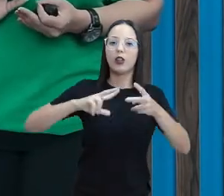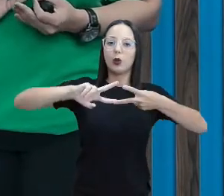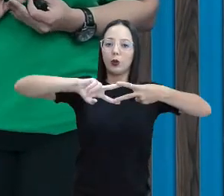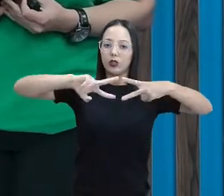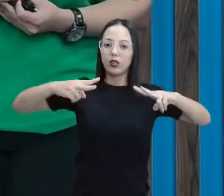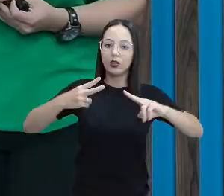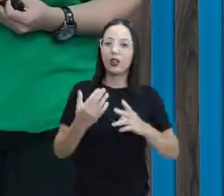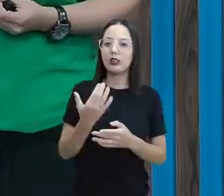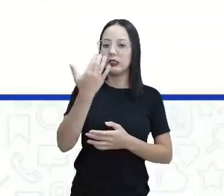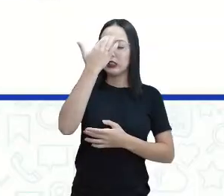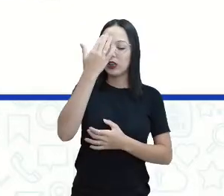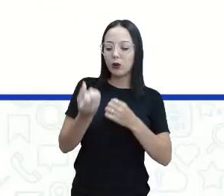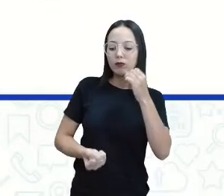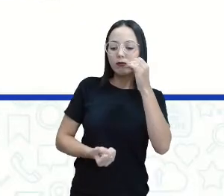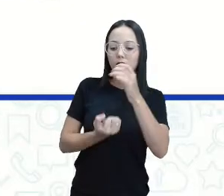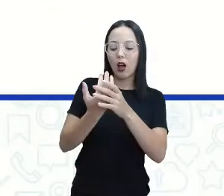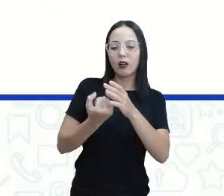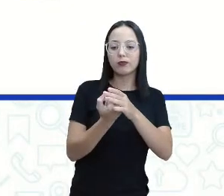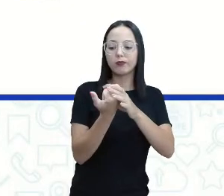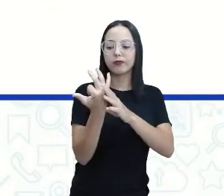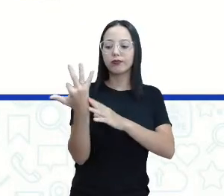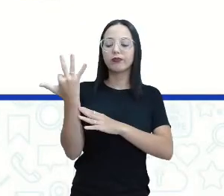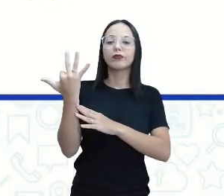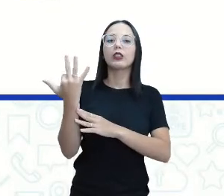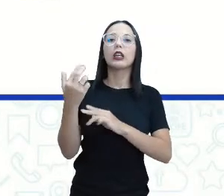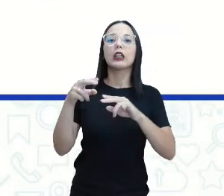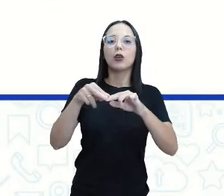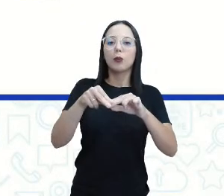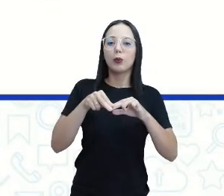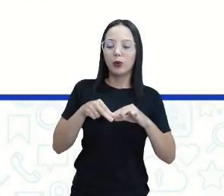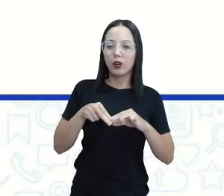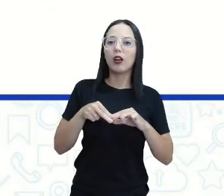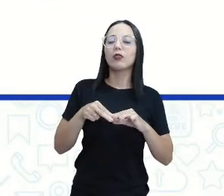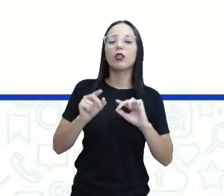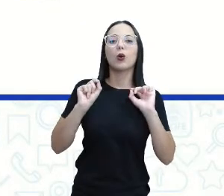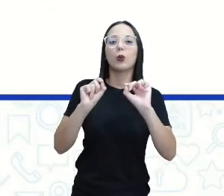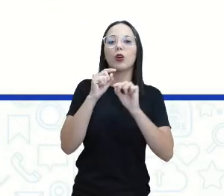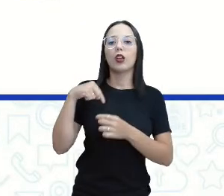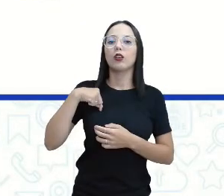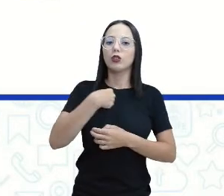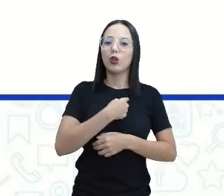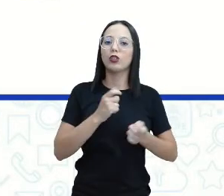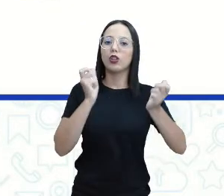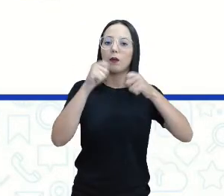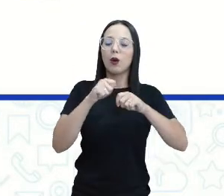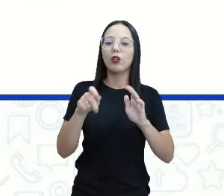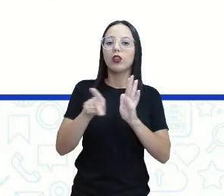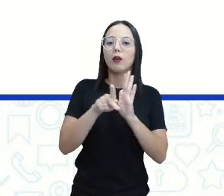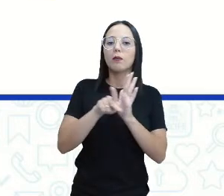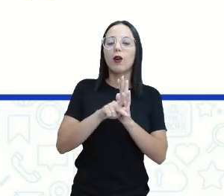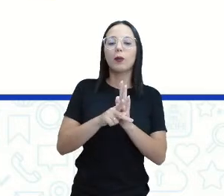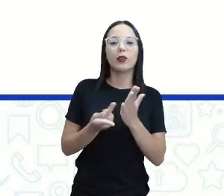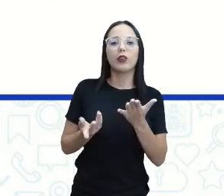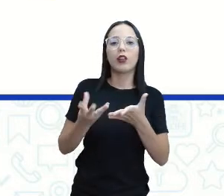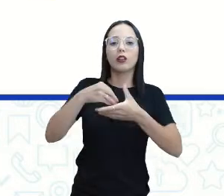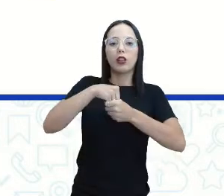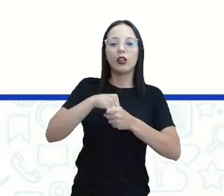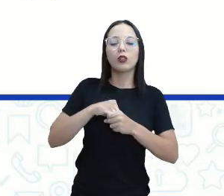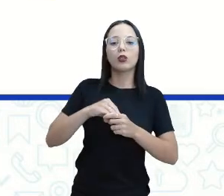para ele ser reproduzido, né? E por conta disso, a gente pode atuar aí nessa questão